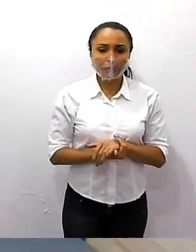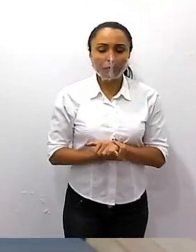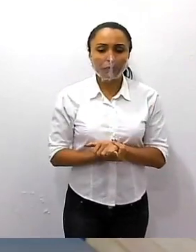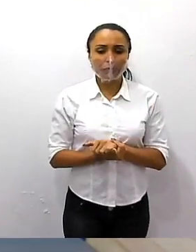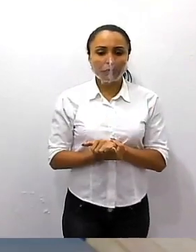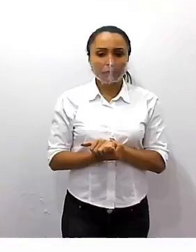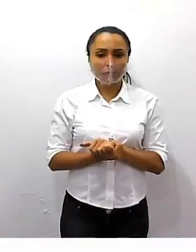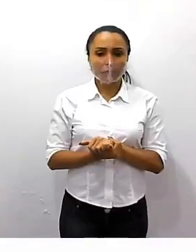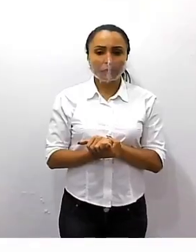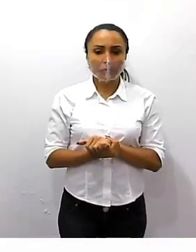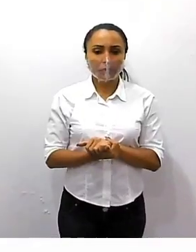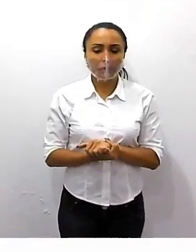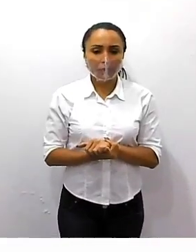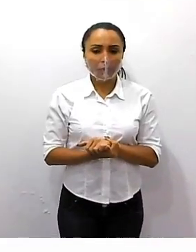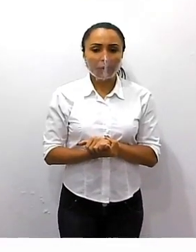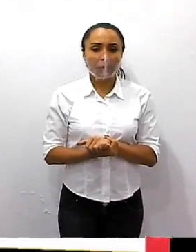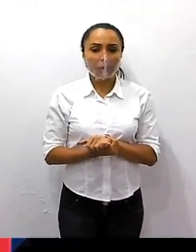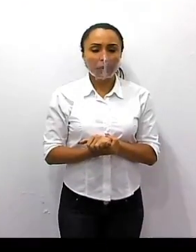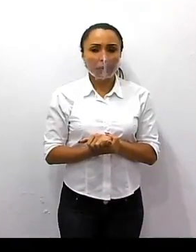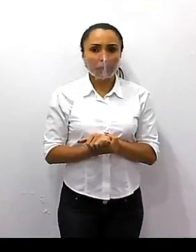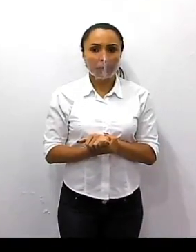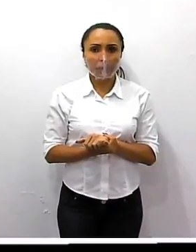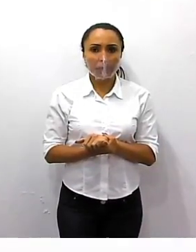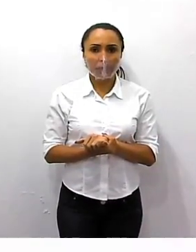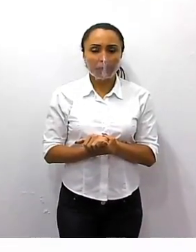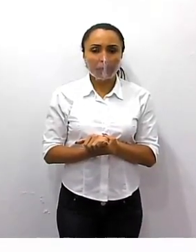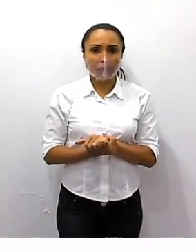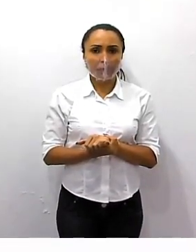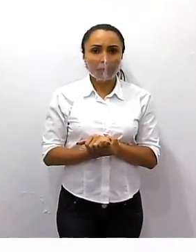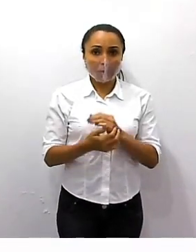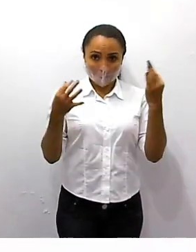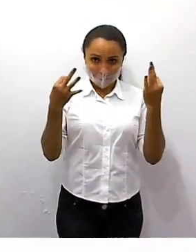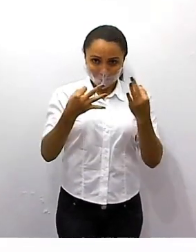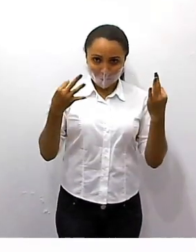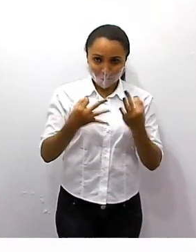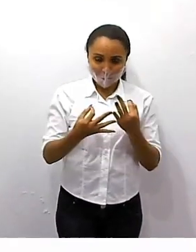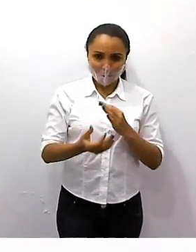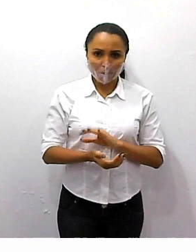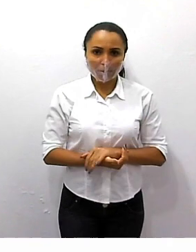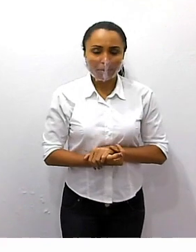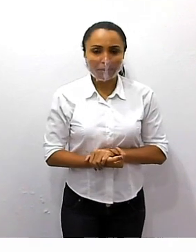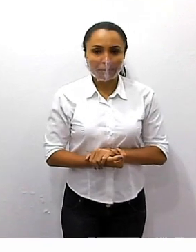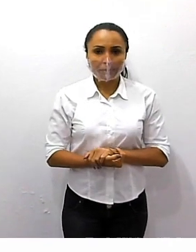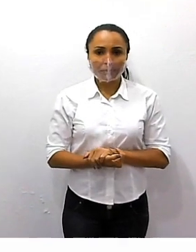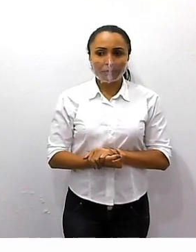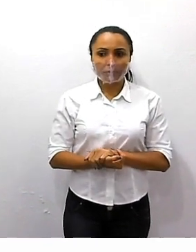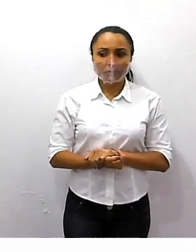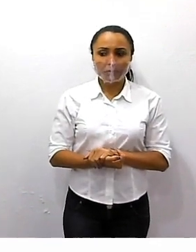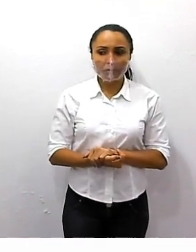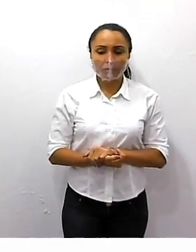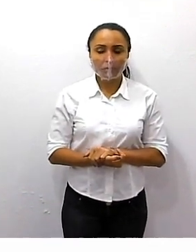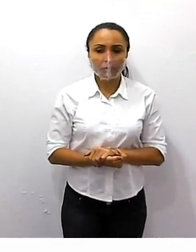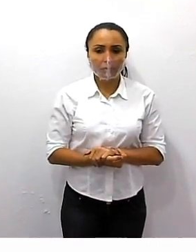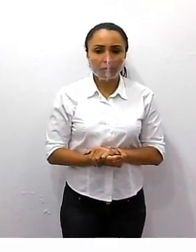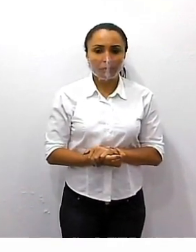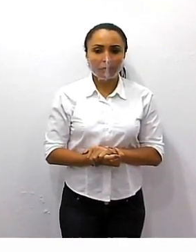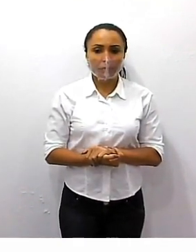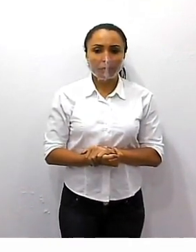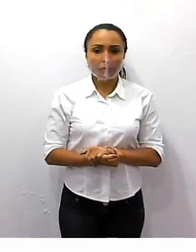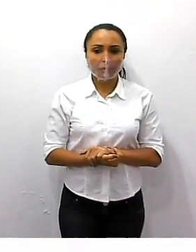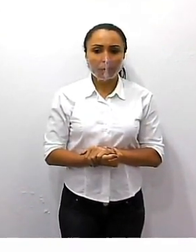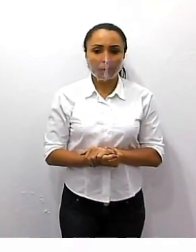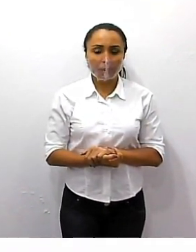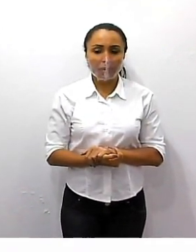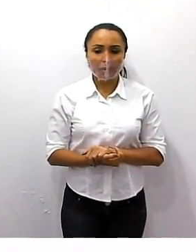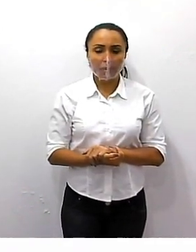Letra C, pessoal. Ok? Perfeito. Não vou nem ver o restante, hein? A gente já matou, senão não dá tempo. Tenho